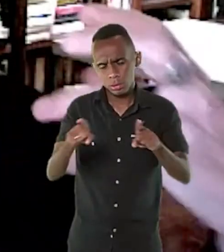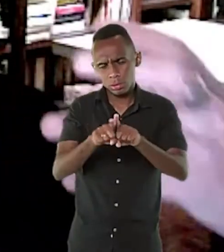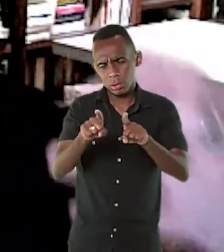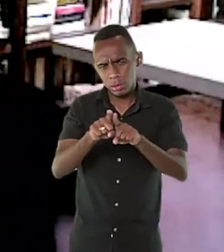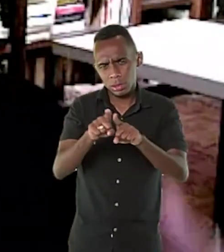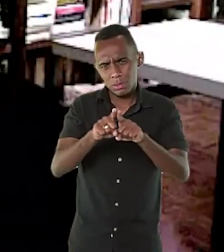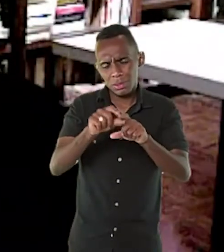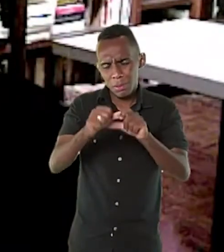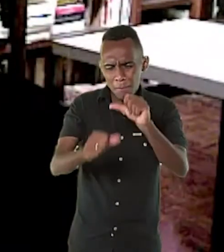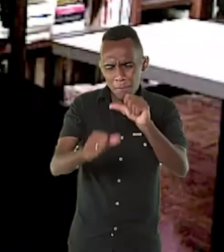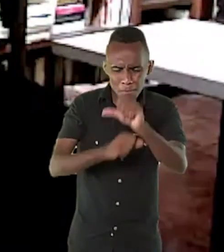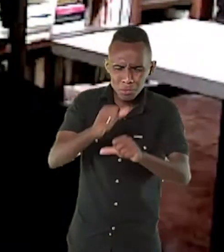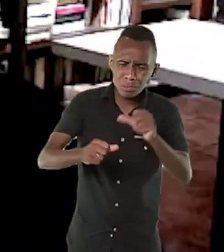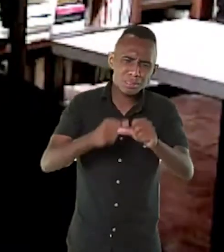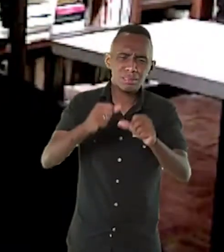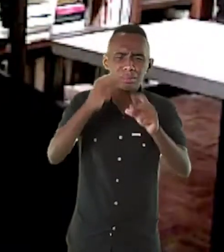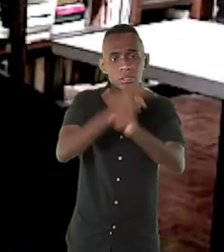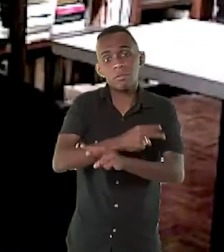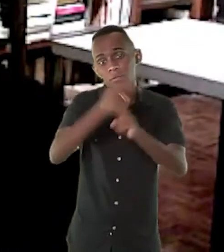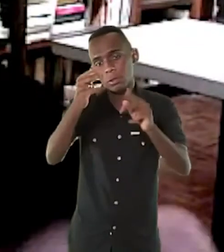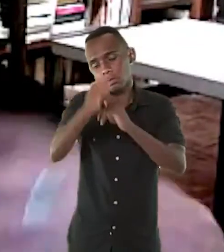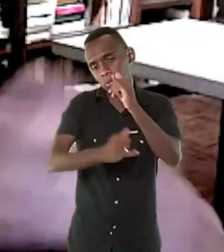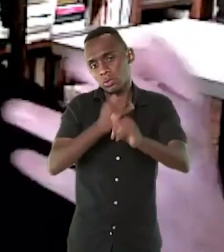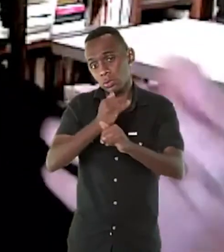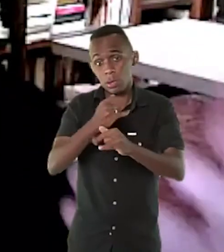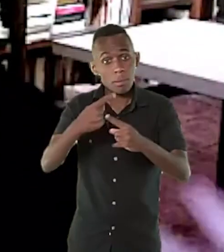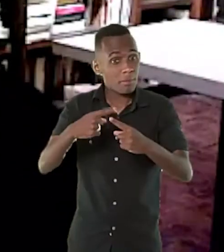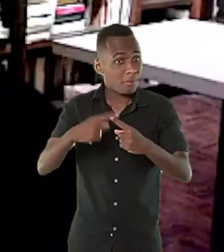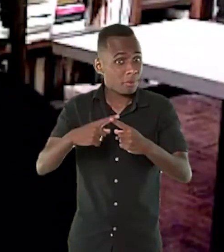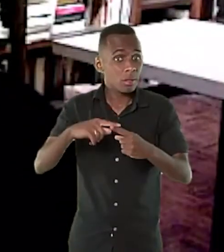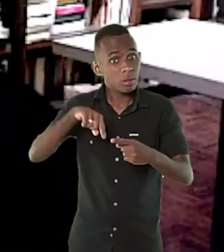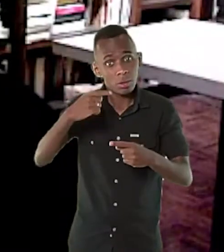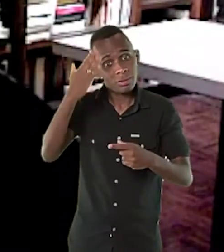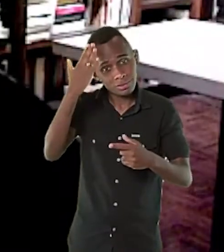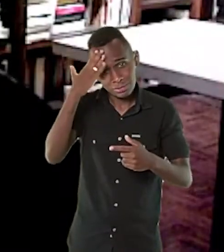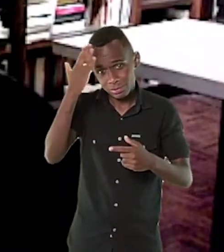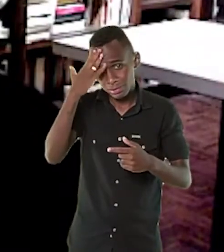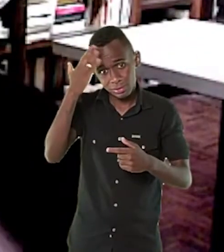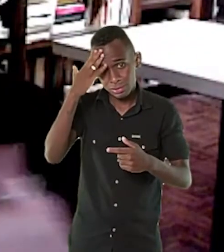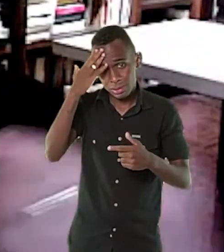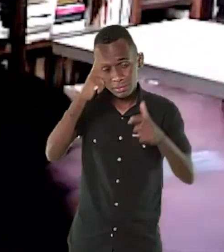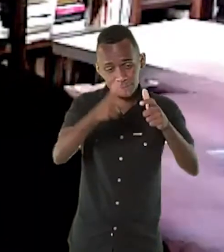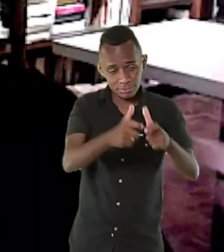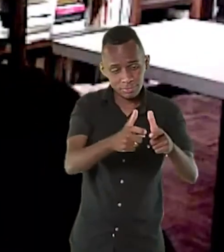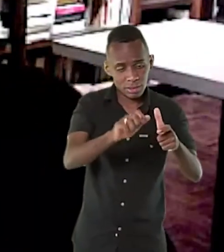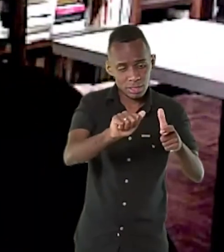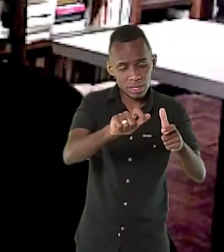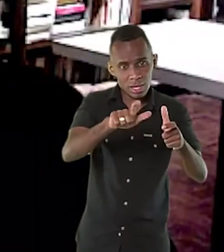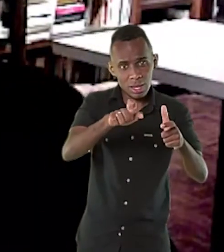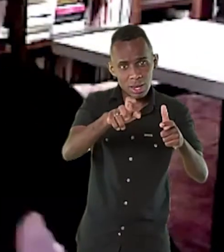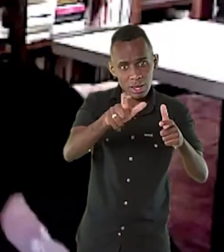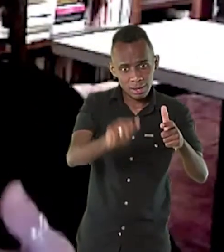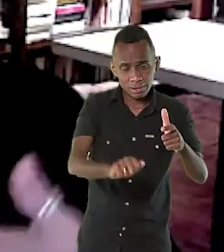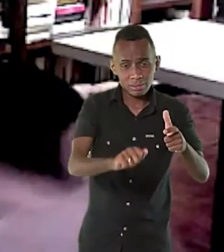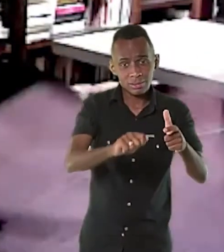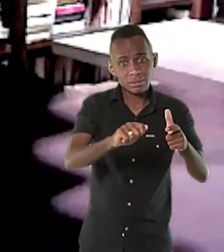redes. É inevitável. A Alexa é uma das evidências,